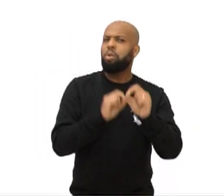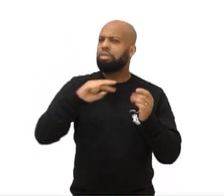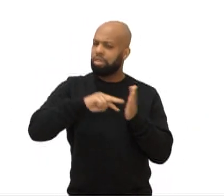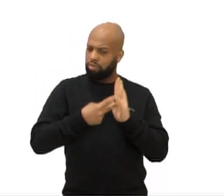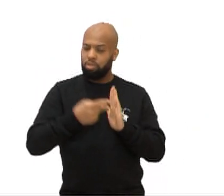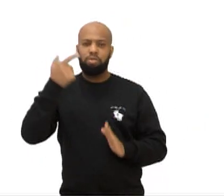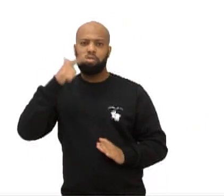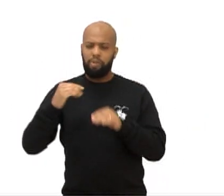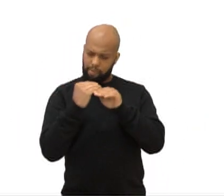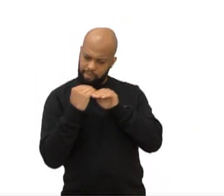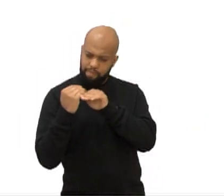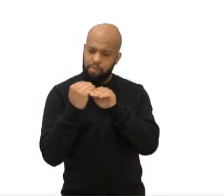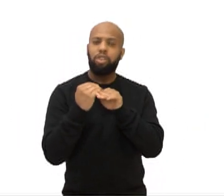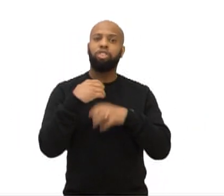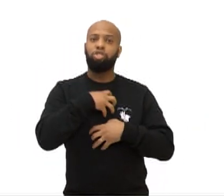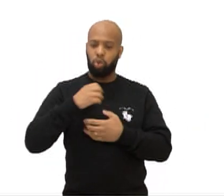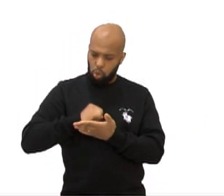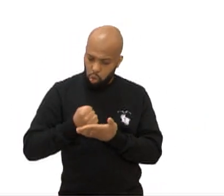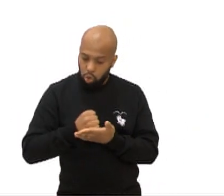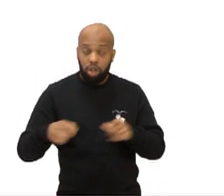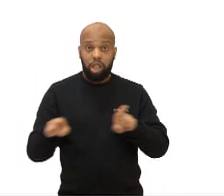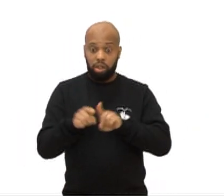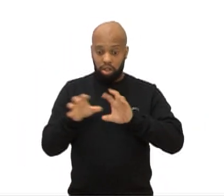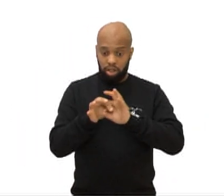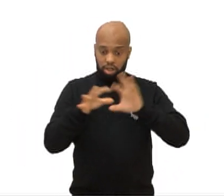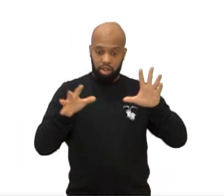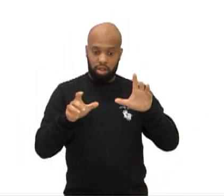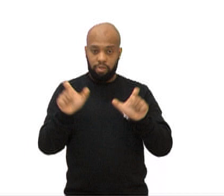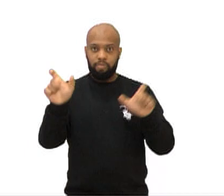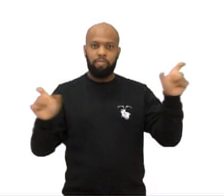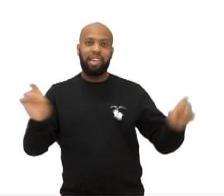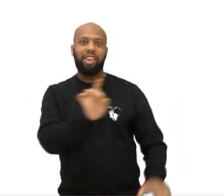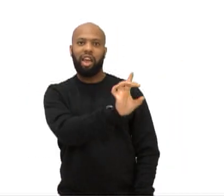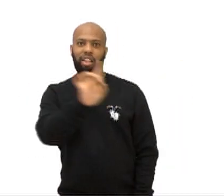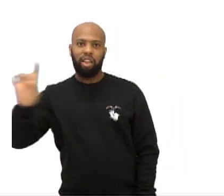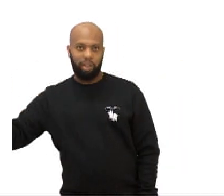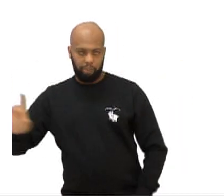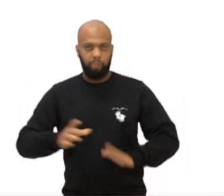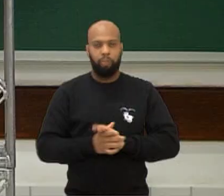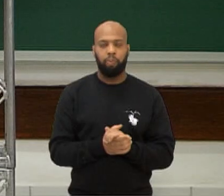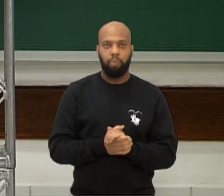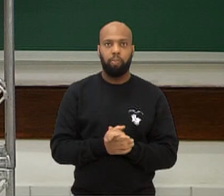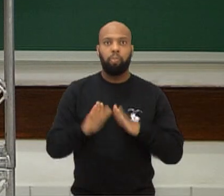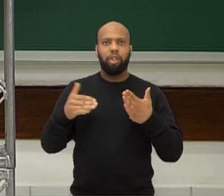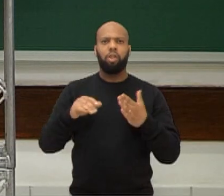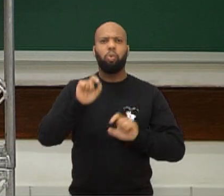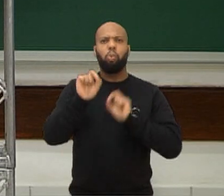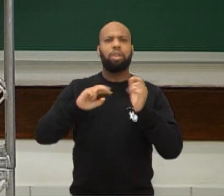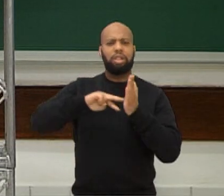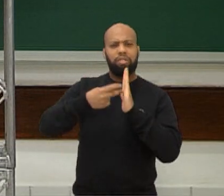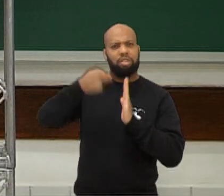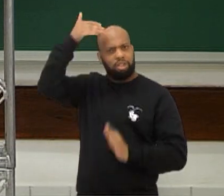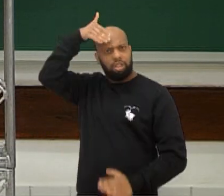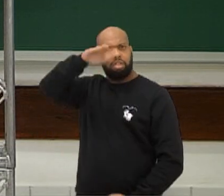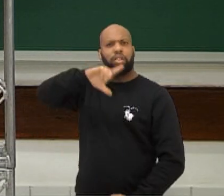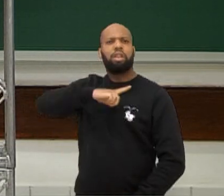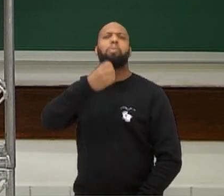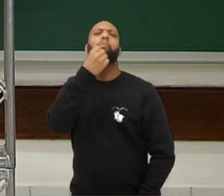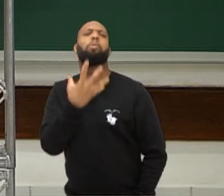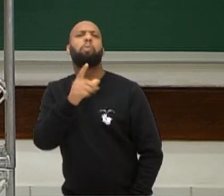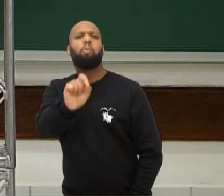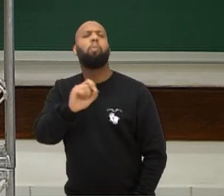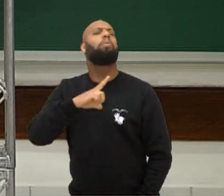o equilíbrio entre o controle e a liberdade individual dos cidadãos. Então, o que a República Romana tinha de